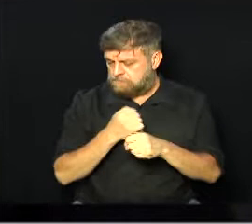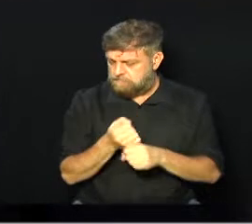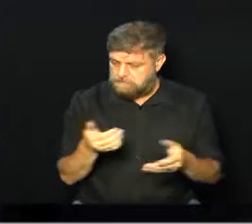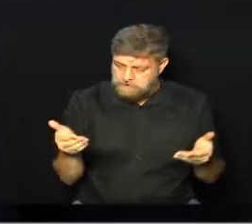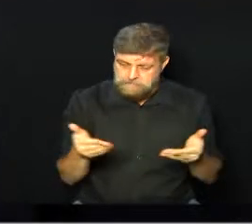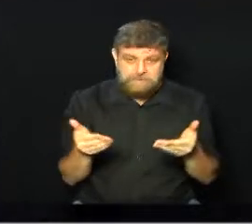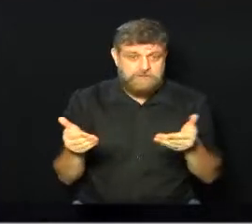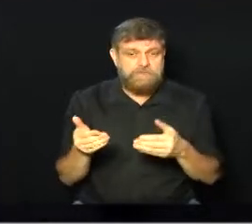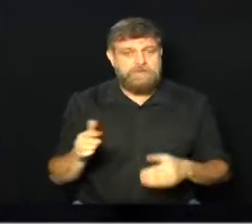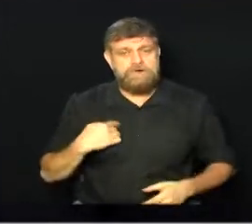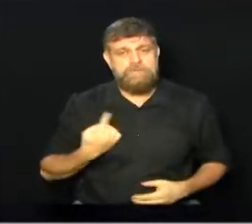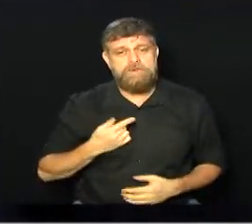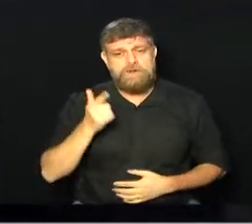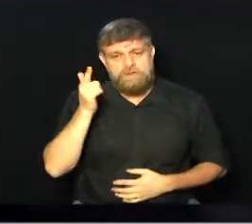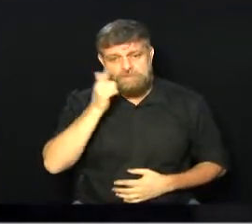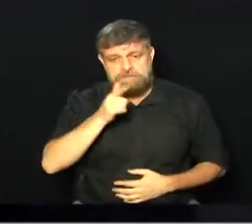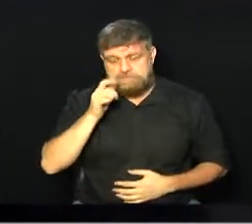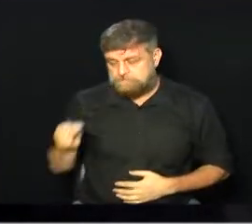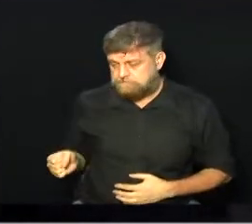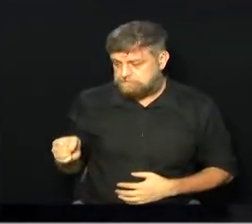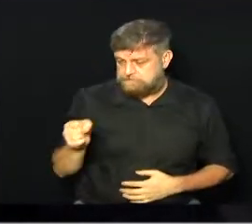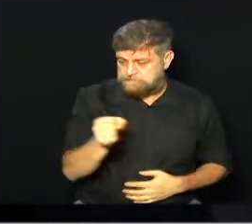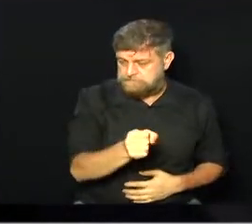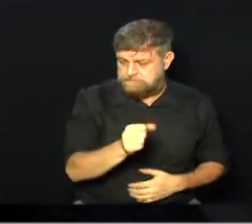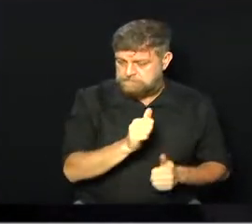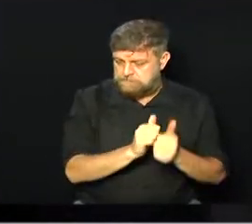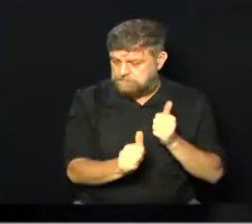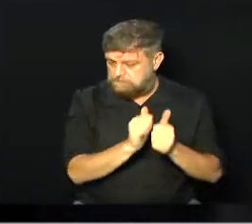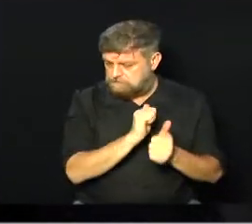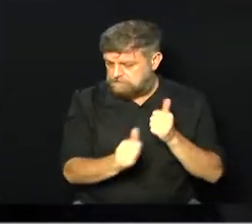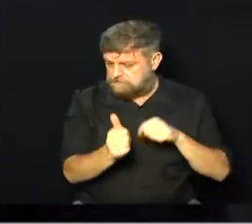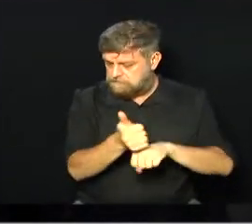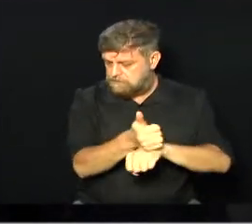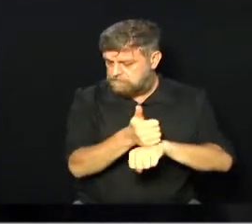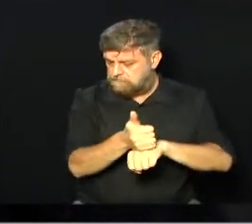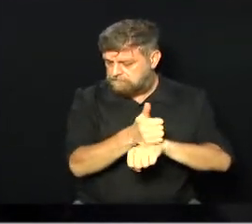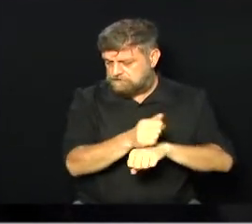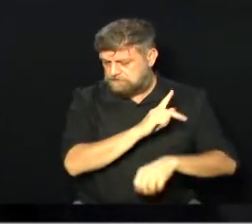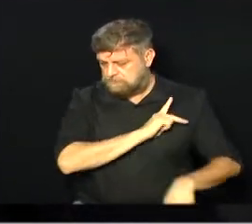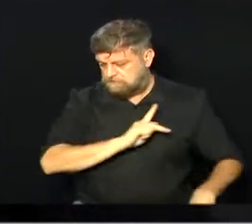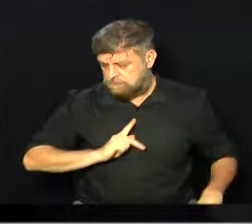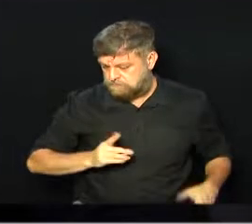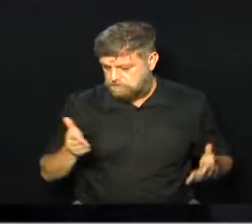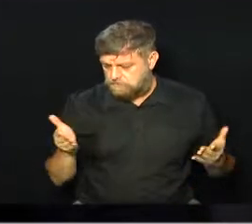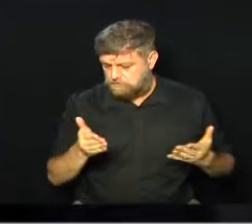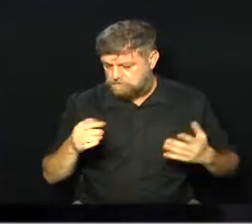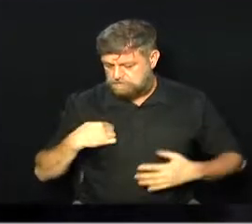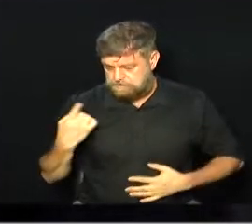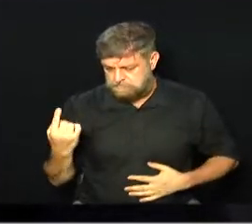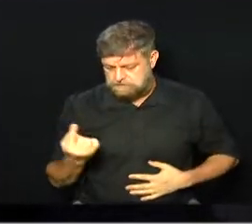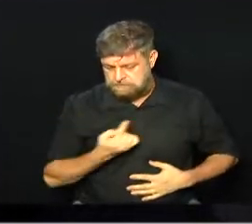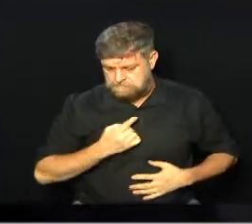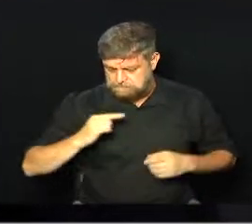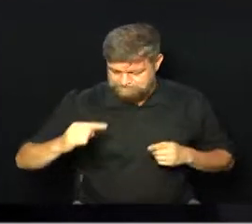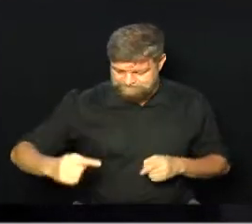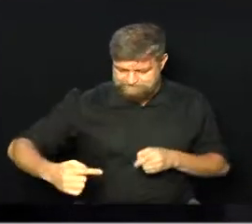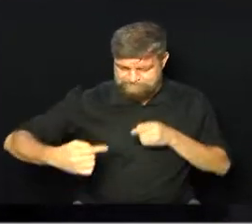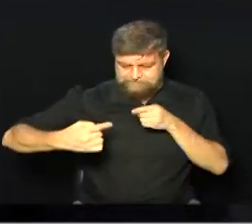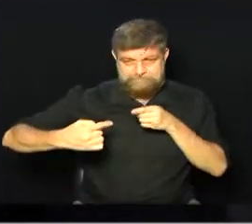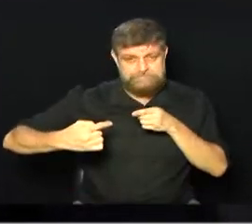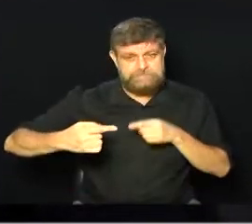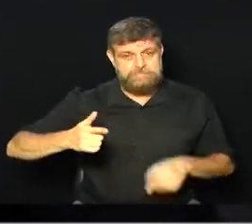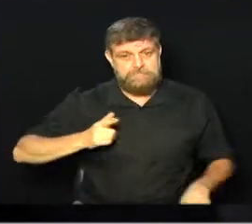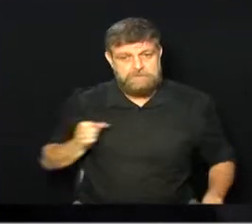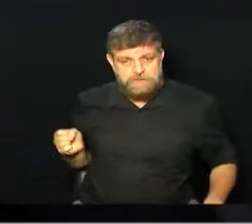vez mais conseguir colocar jogadores preparados no profissional do clube, que hoje é o nosso grande desafio, colocar